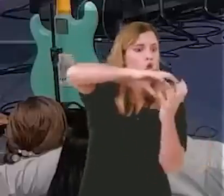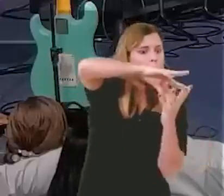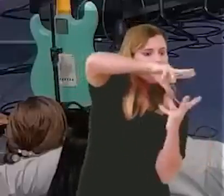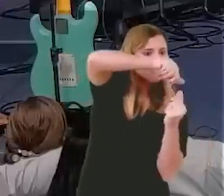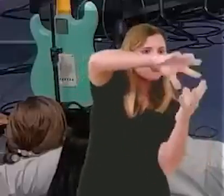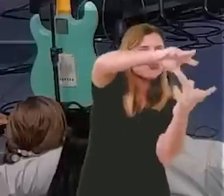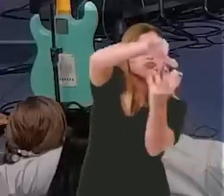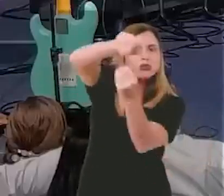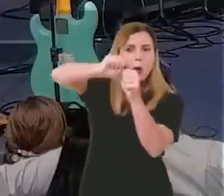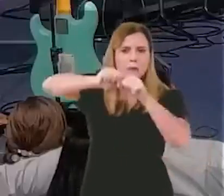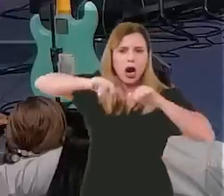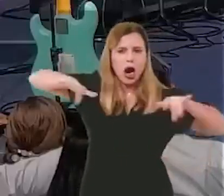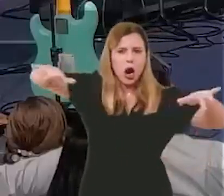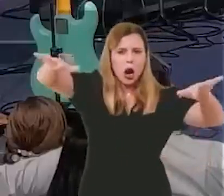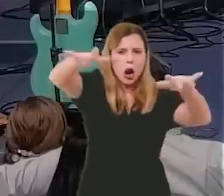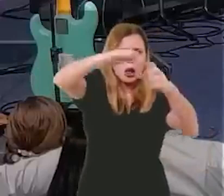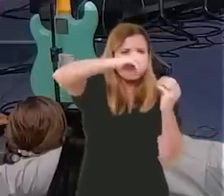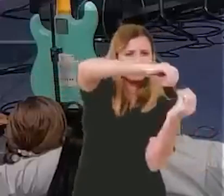planeta.